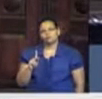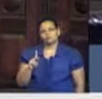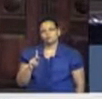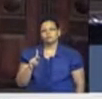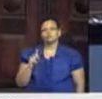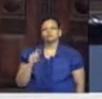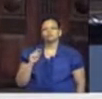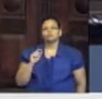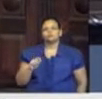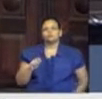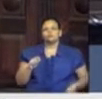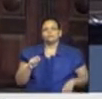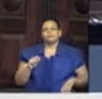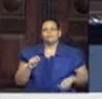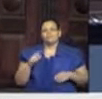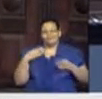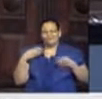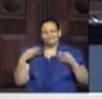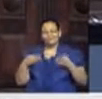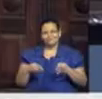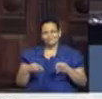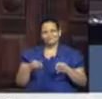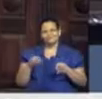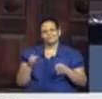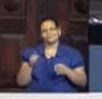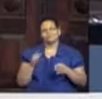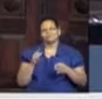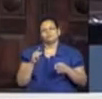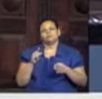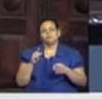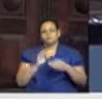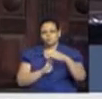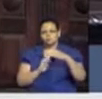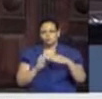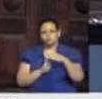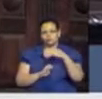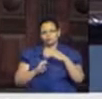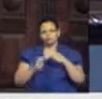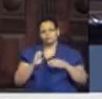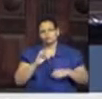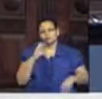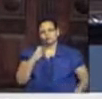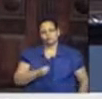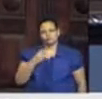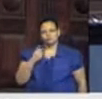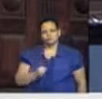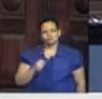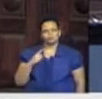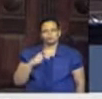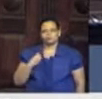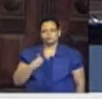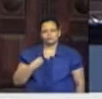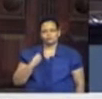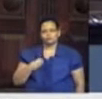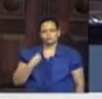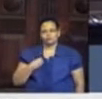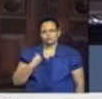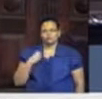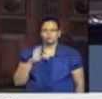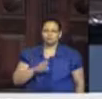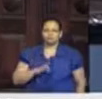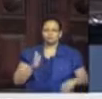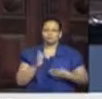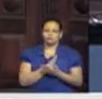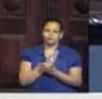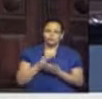o setor leiteiro do nosso Estado. Não participei, mas fui procurado por alguns